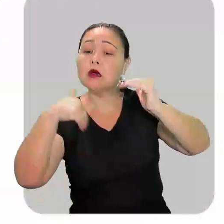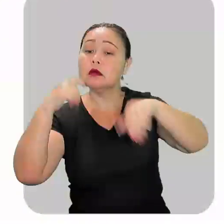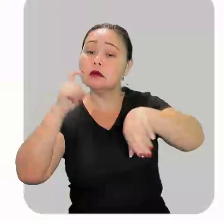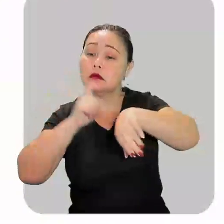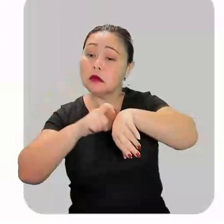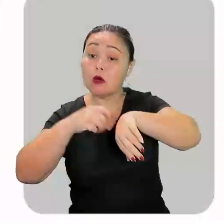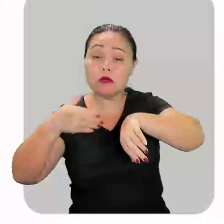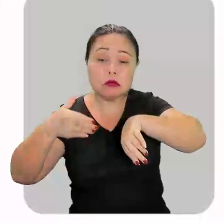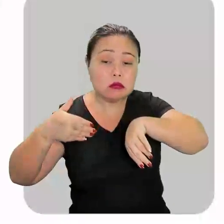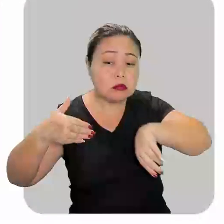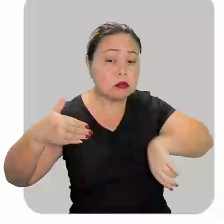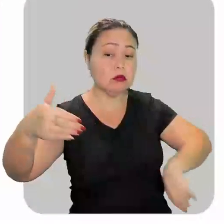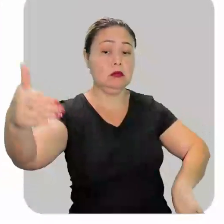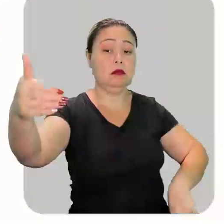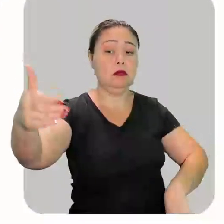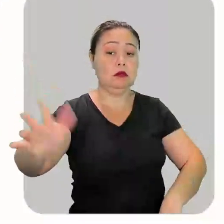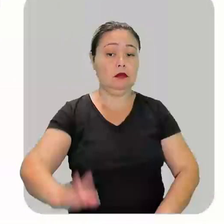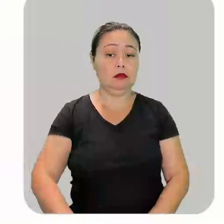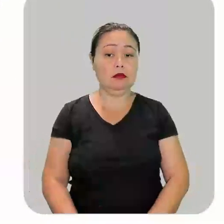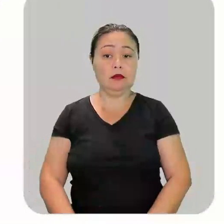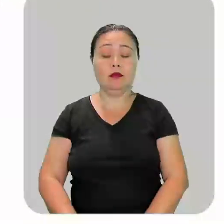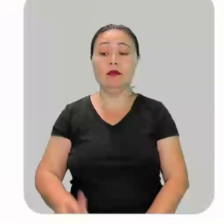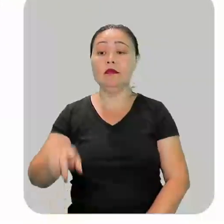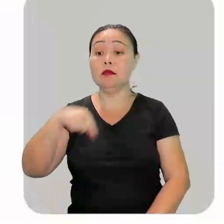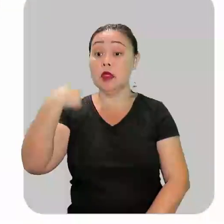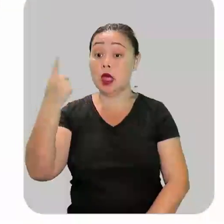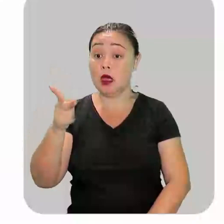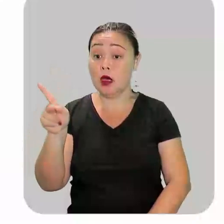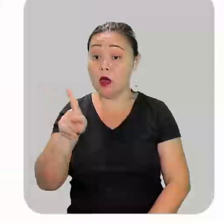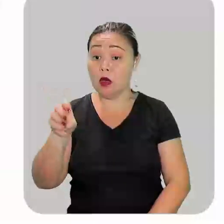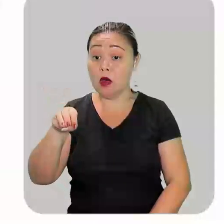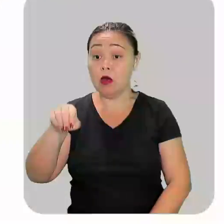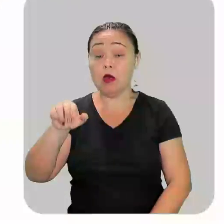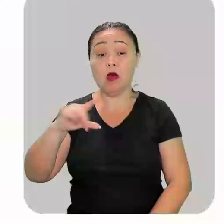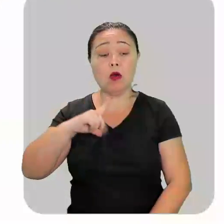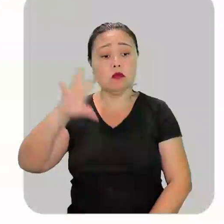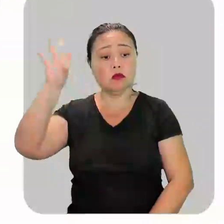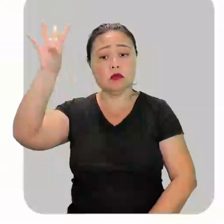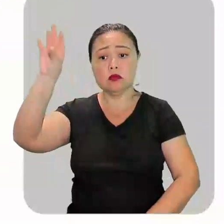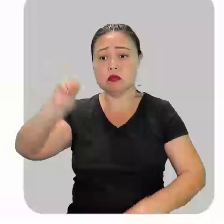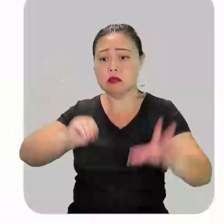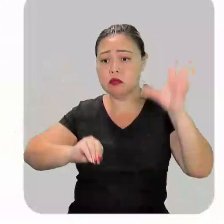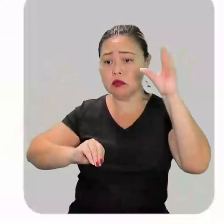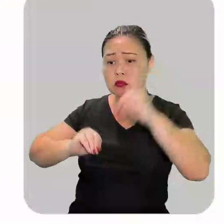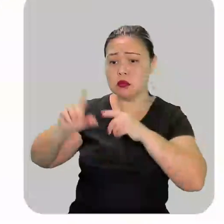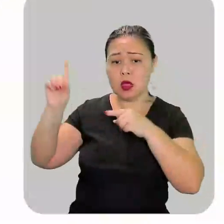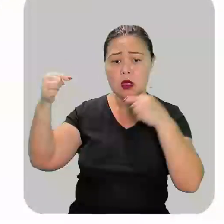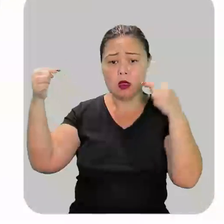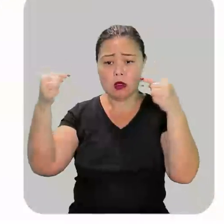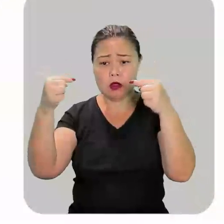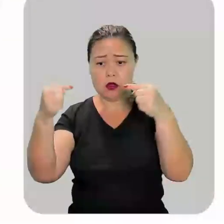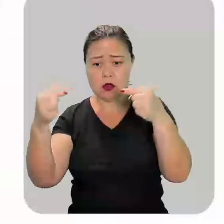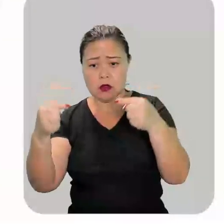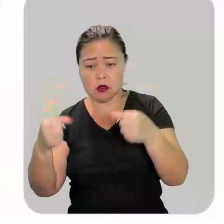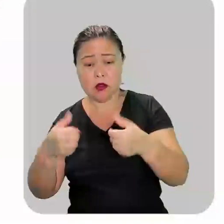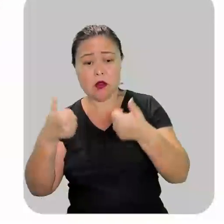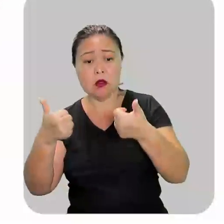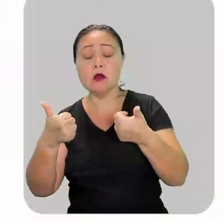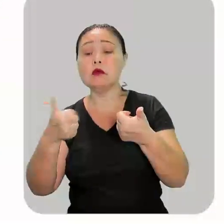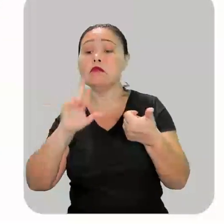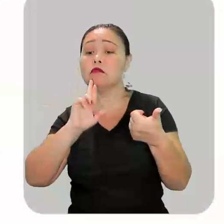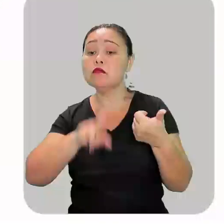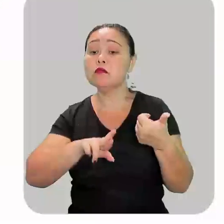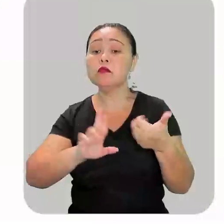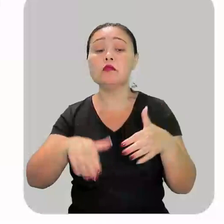instante atual? E aí, enquanto o professor Mal já foi falando, a gente já foi deduzindo aqui, né, salientando os tópicos e chegando a